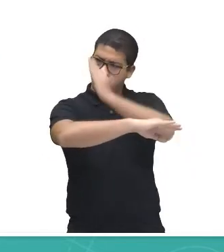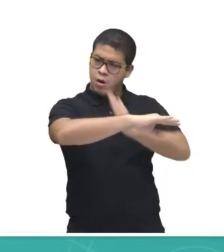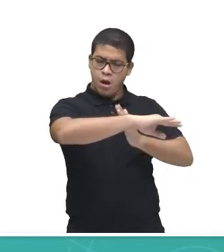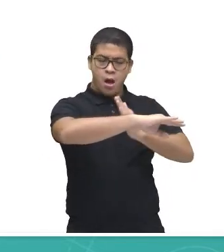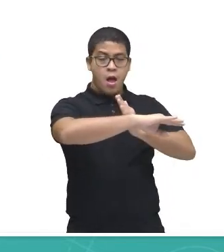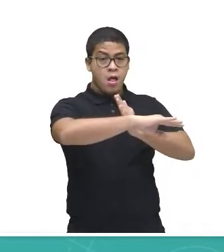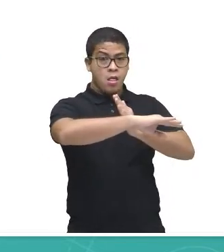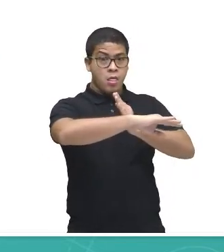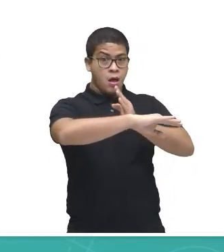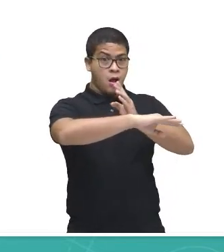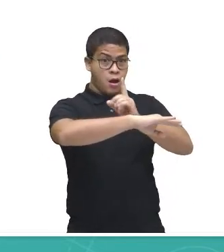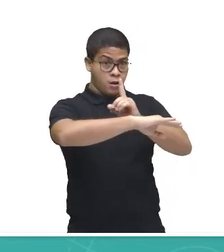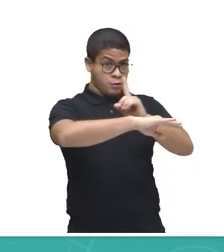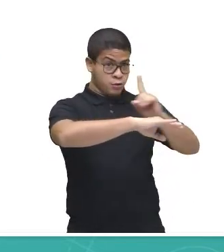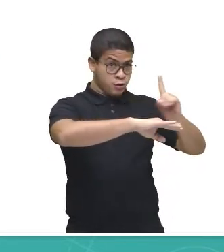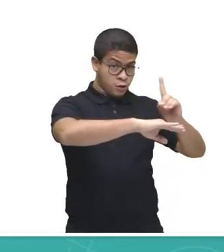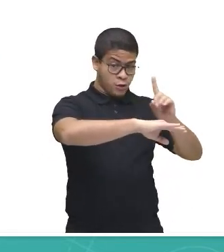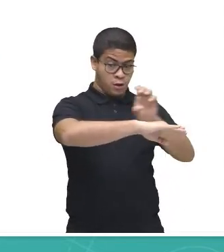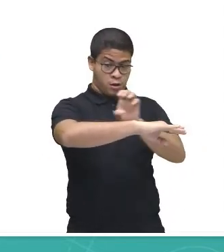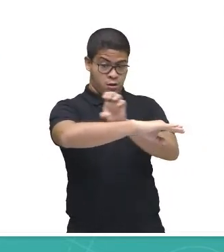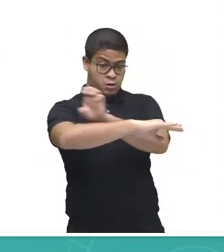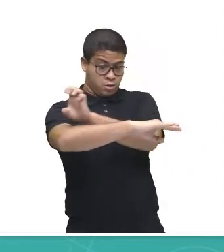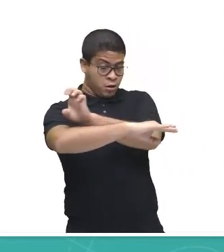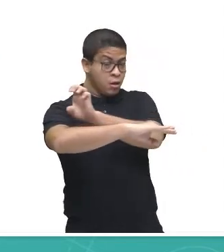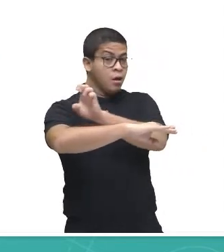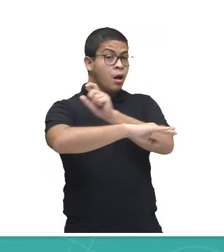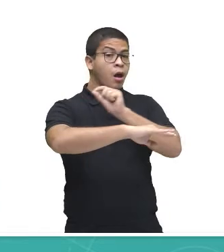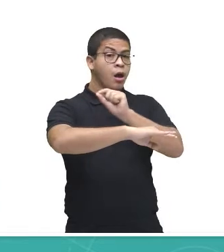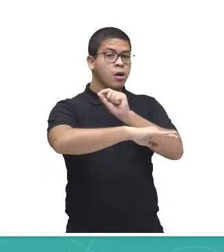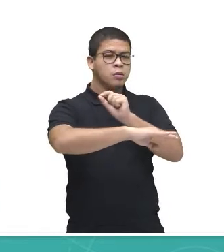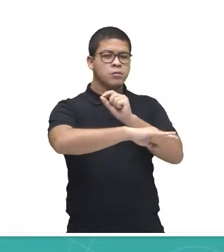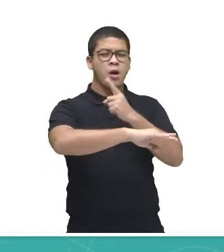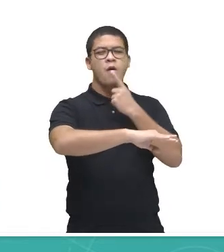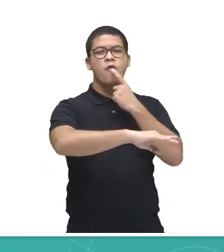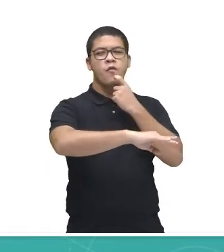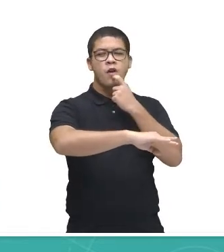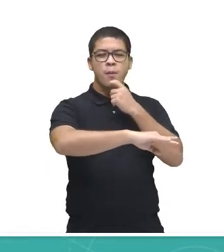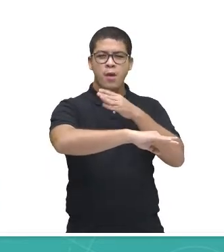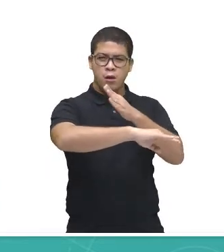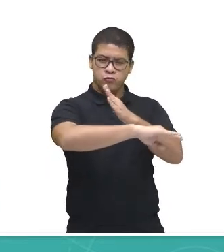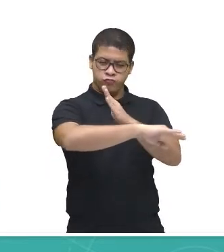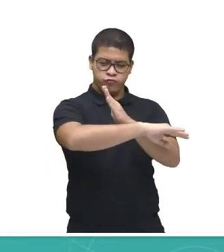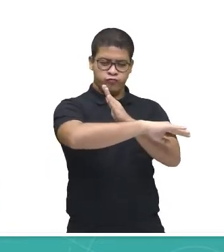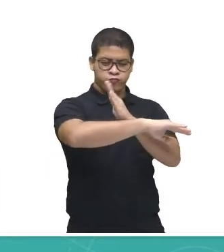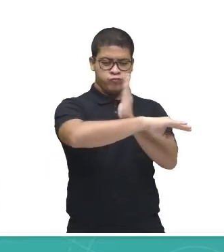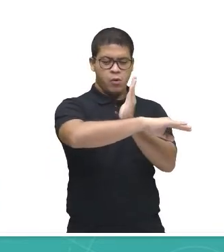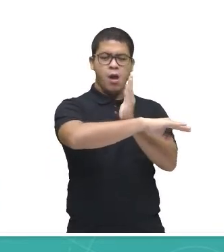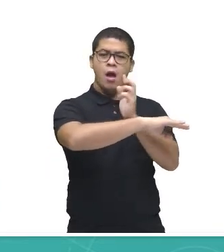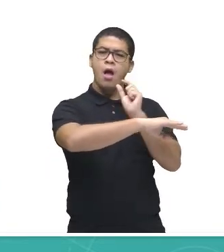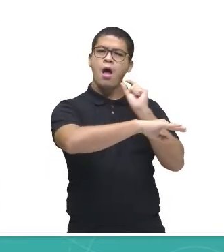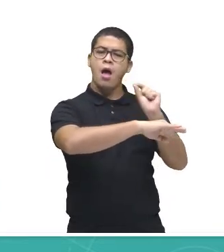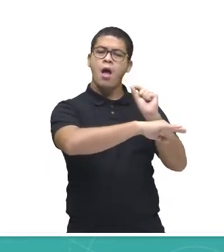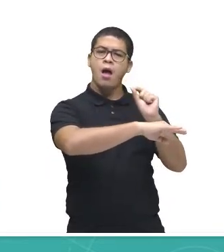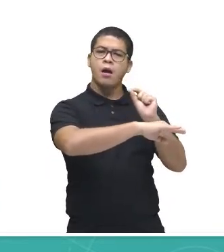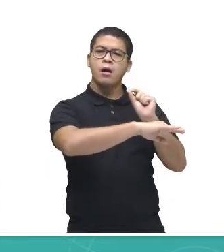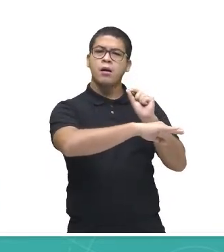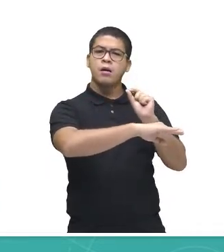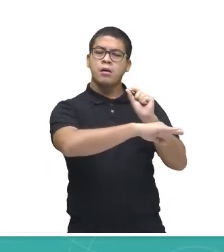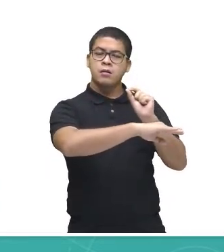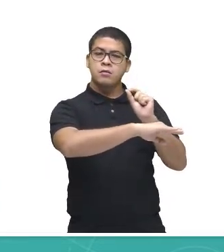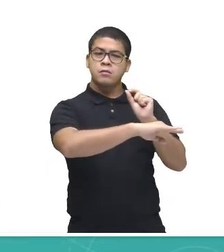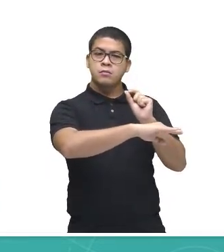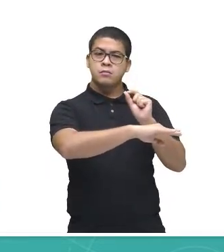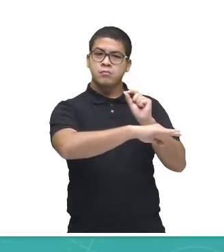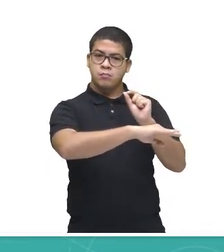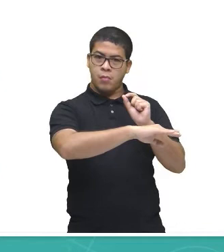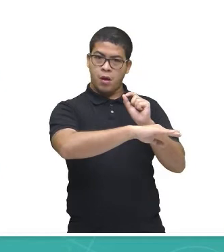aqui nesse caso, reparem que esses ângulos em vermelho, por exemplo, eu estou pegando um ângulo da reta paralela que